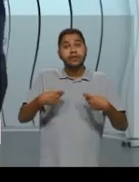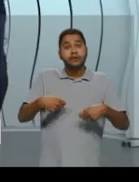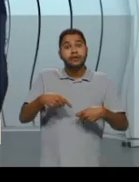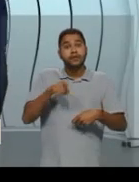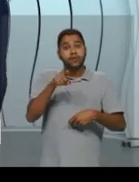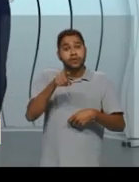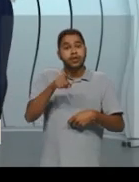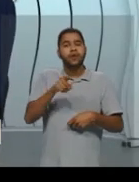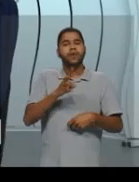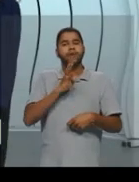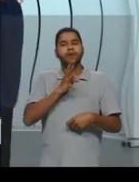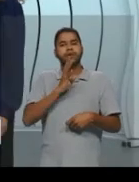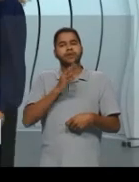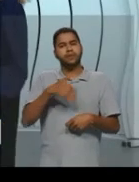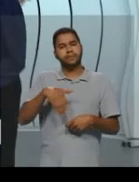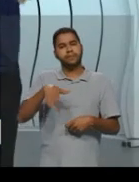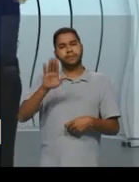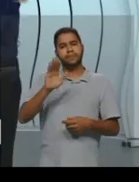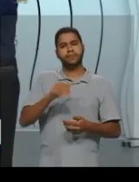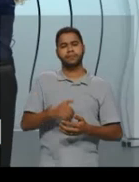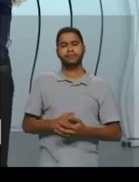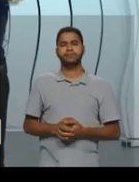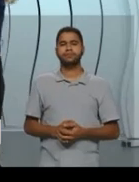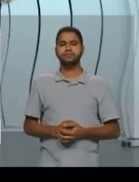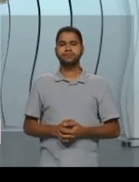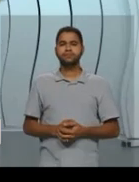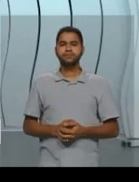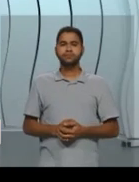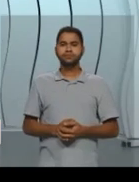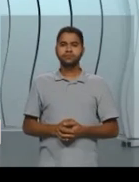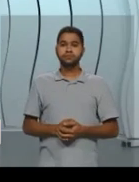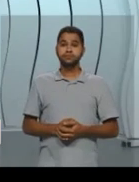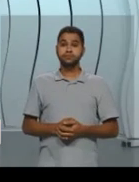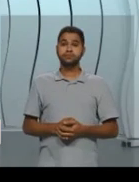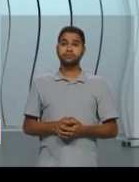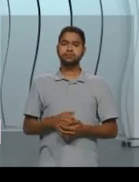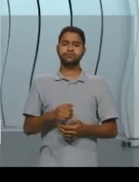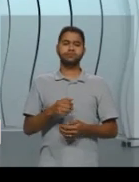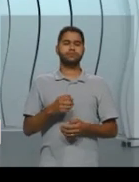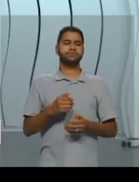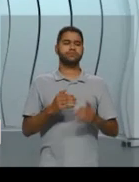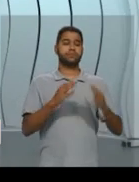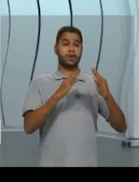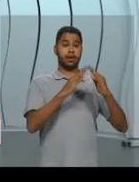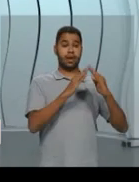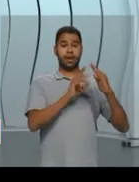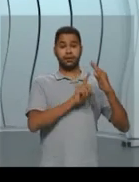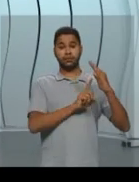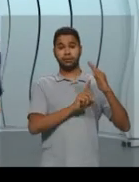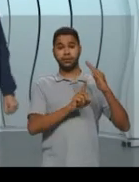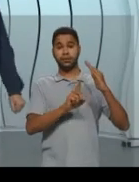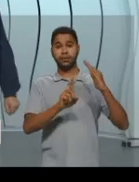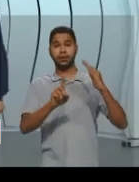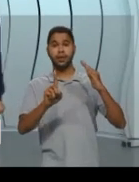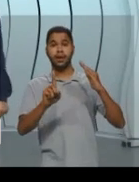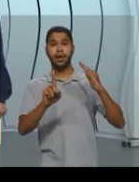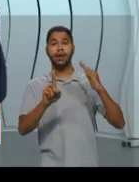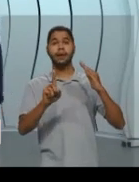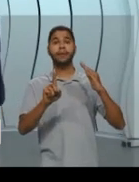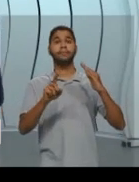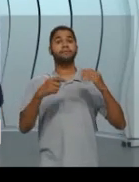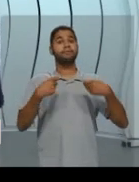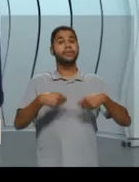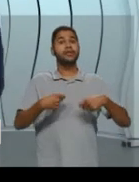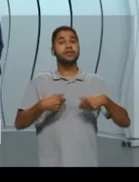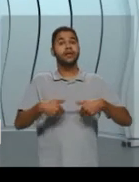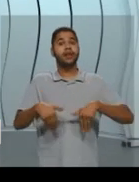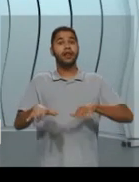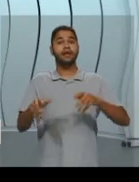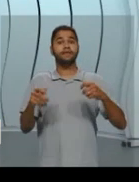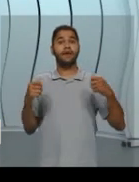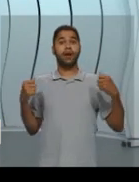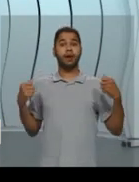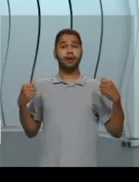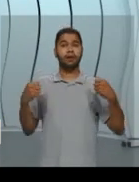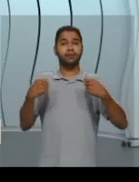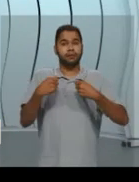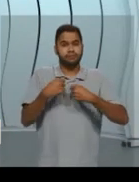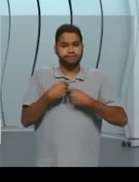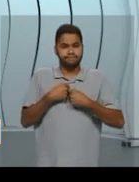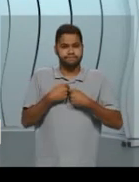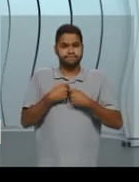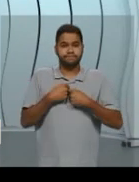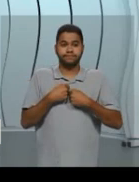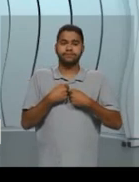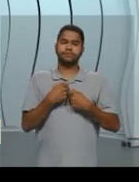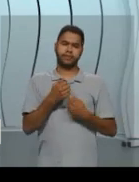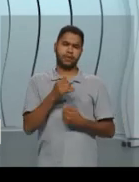do leitor. Então, olha só, quando sair de casa, não se esqueça de levar um casaco. Então, eu falo assim, com